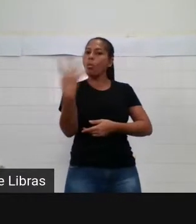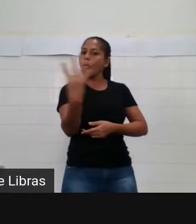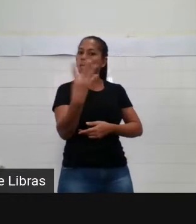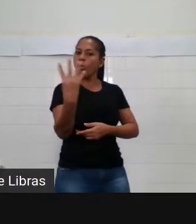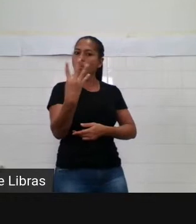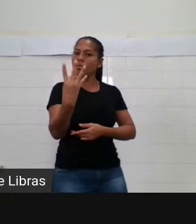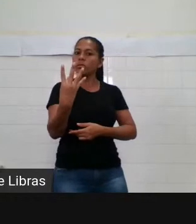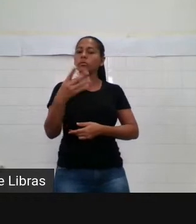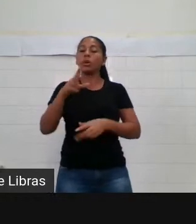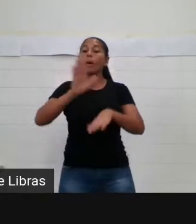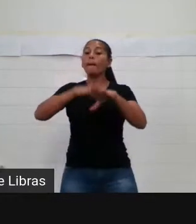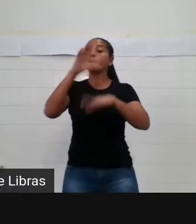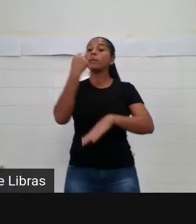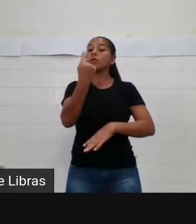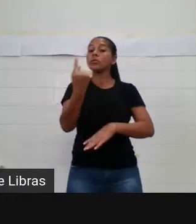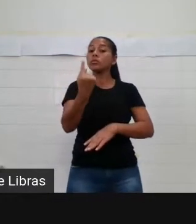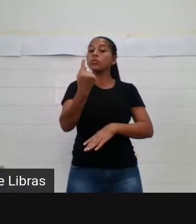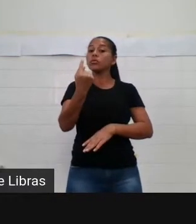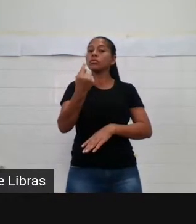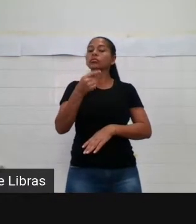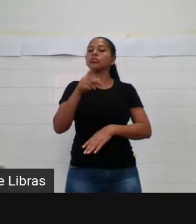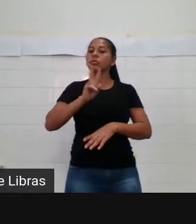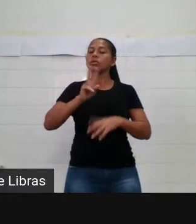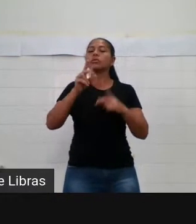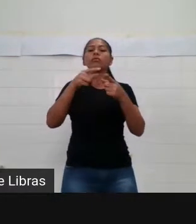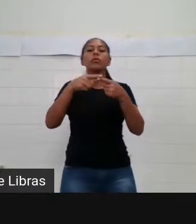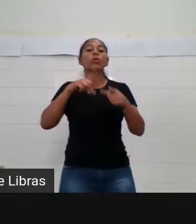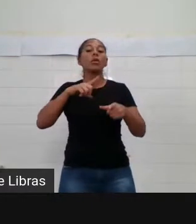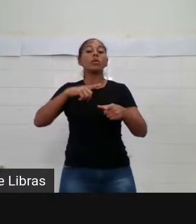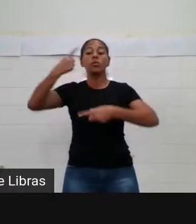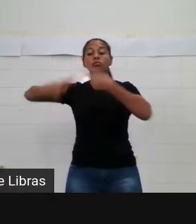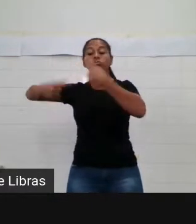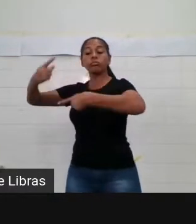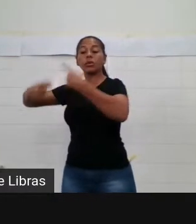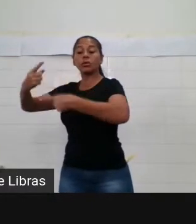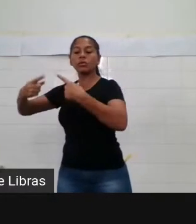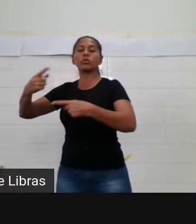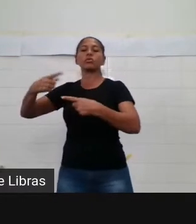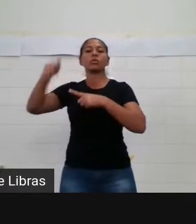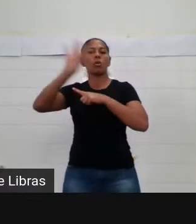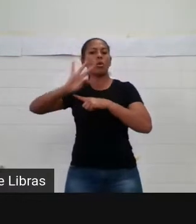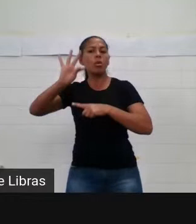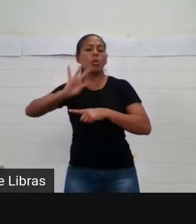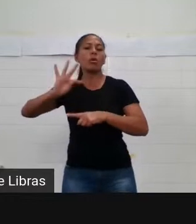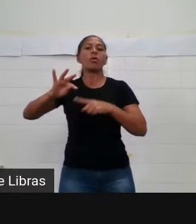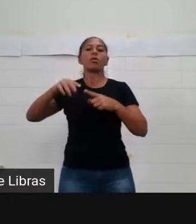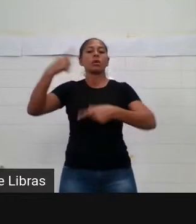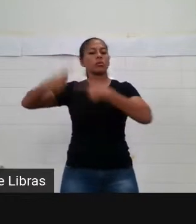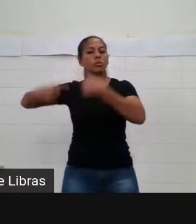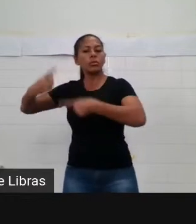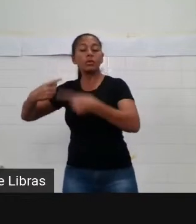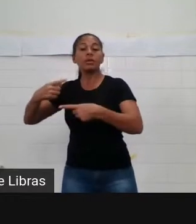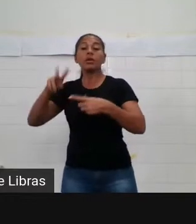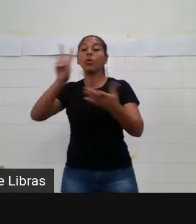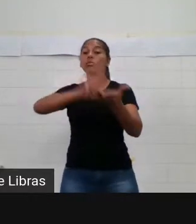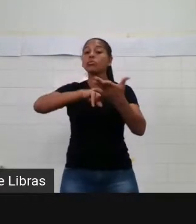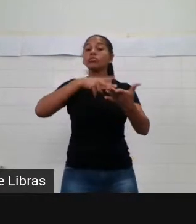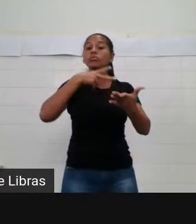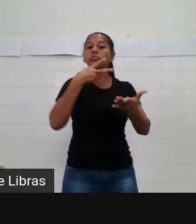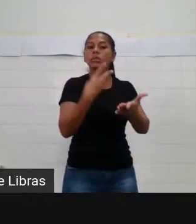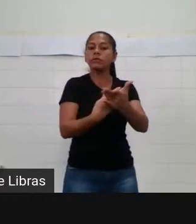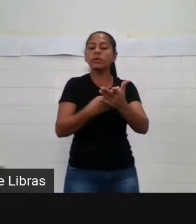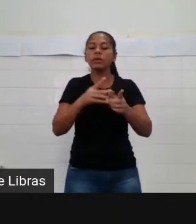mas um desses volumes diz respeito à discussão teórica e política, né, do significado de todas